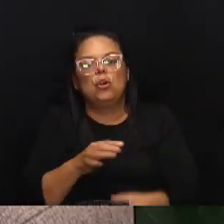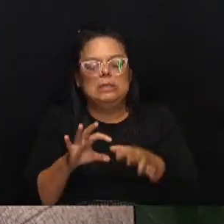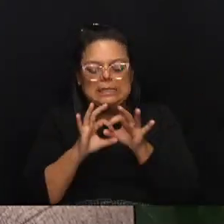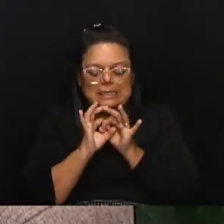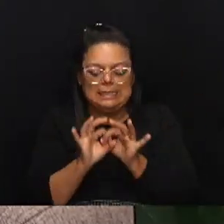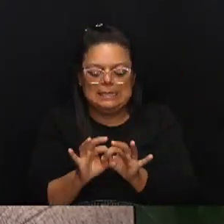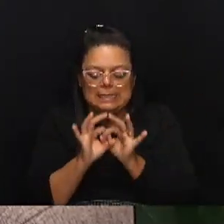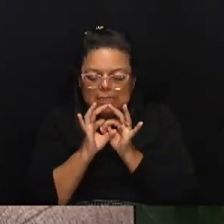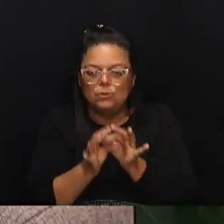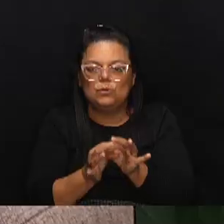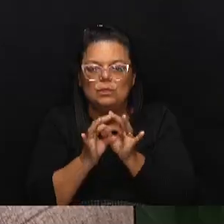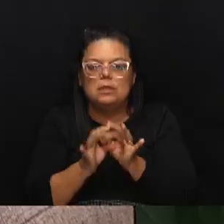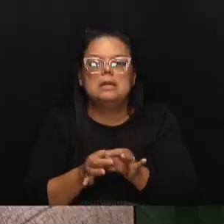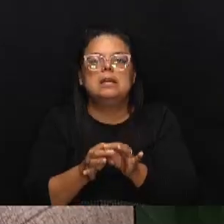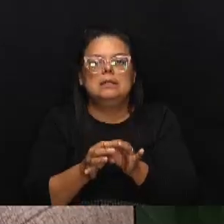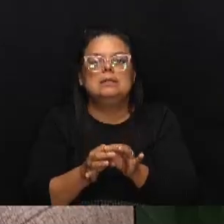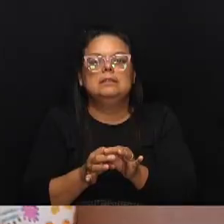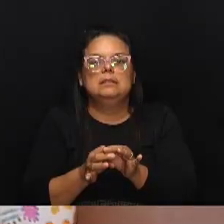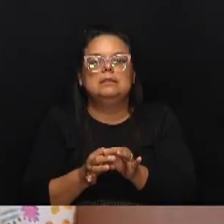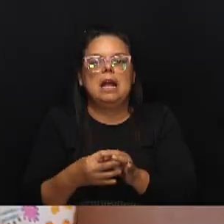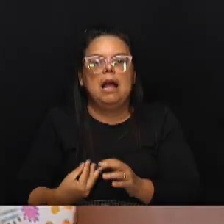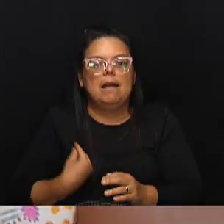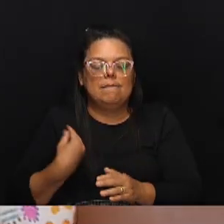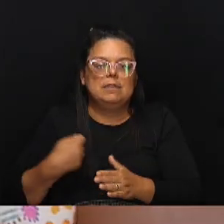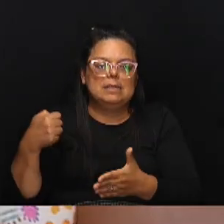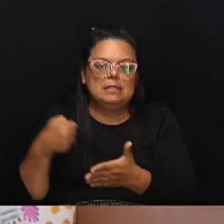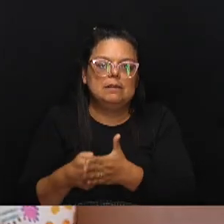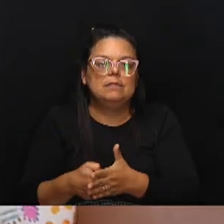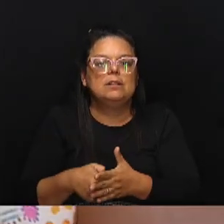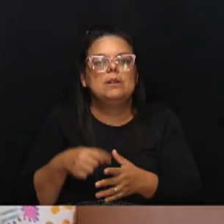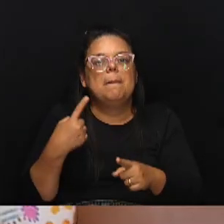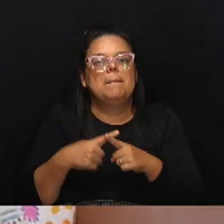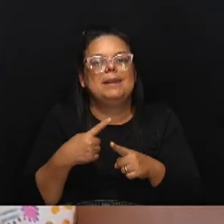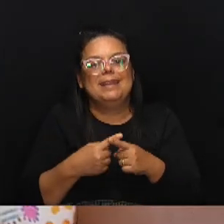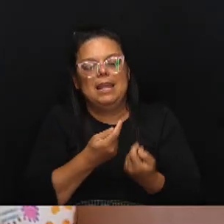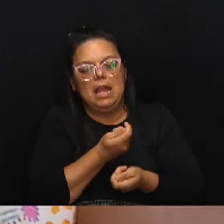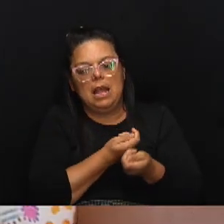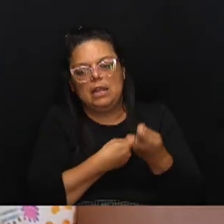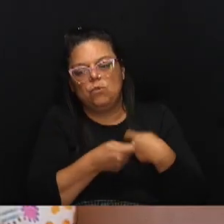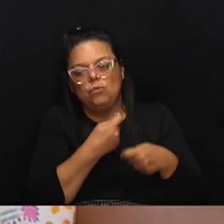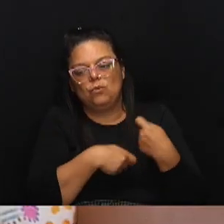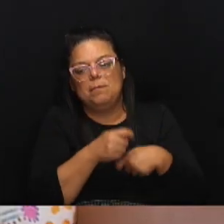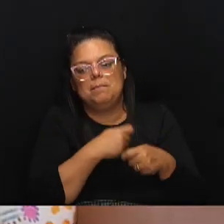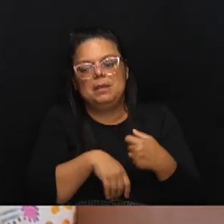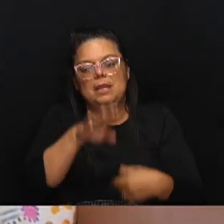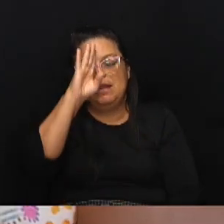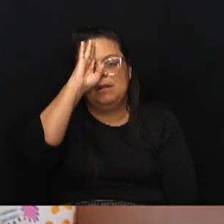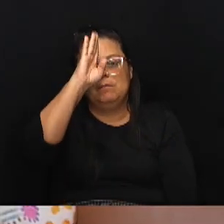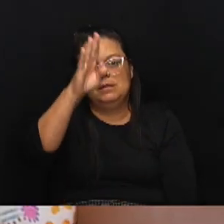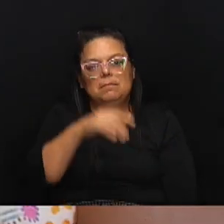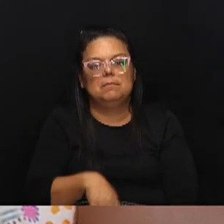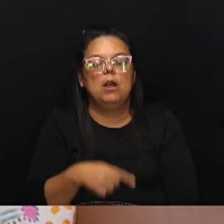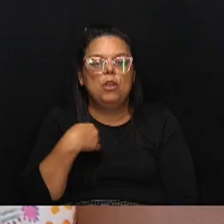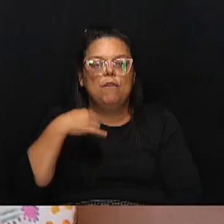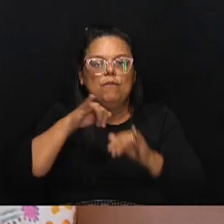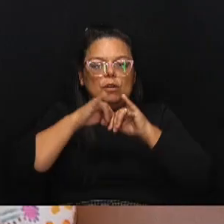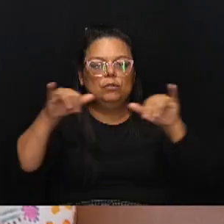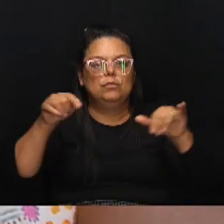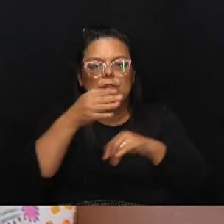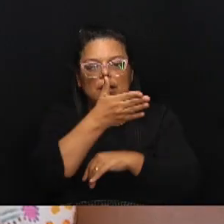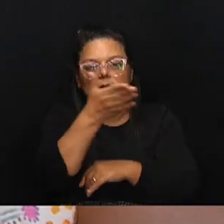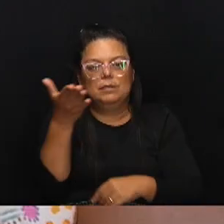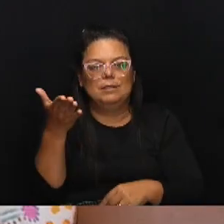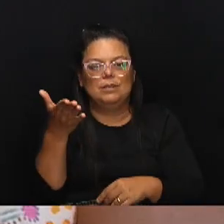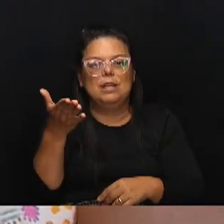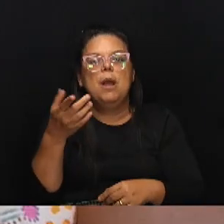juntas, defendendo a vida. A economia, ela é fundamental. Eu vou dizer uma coisa para vocês que estão na atualidade, porque a gente